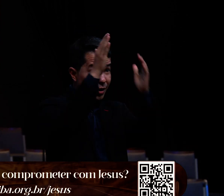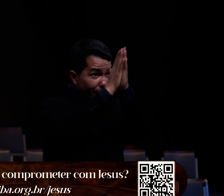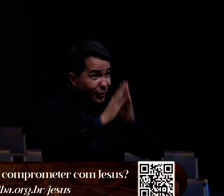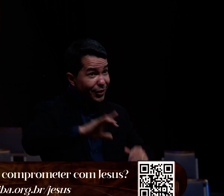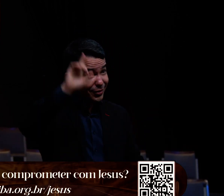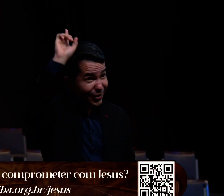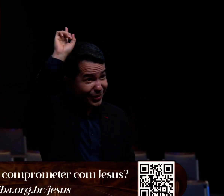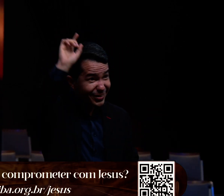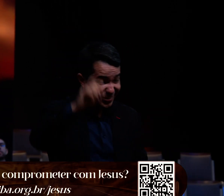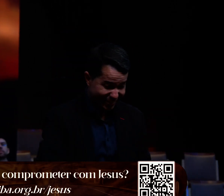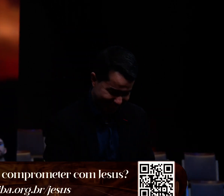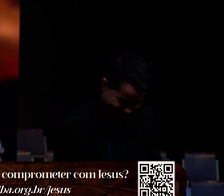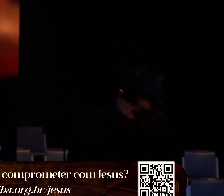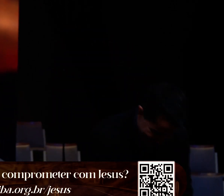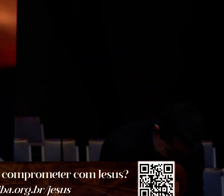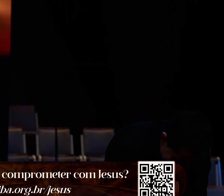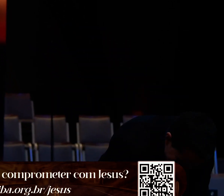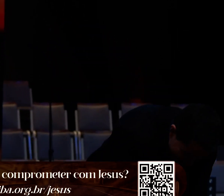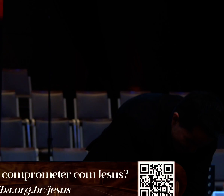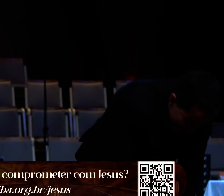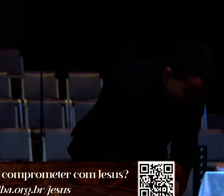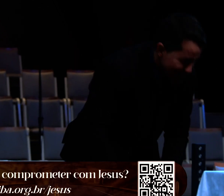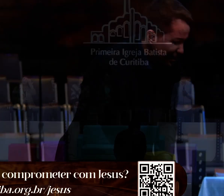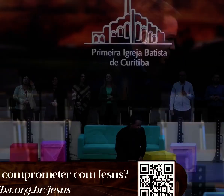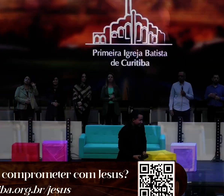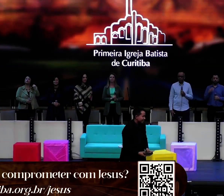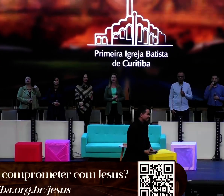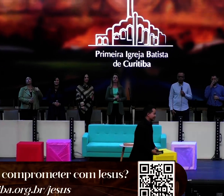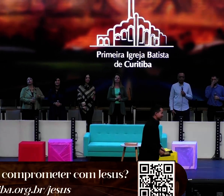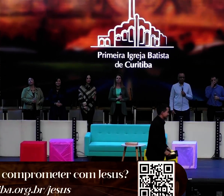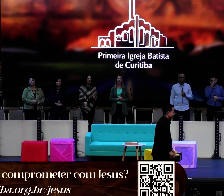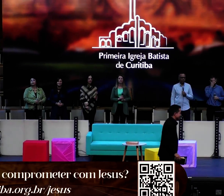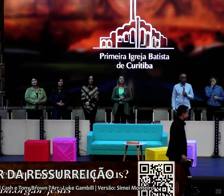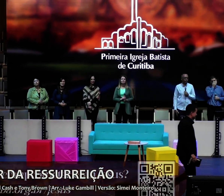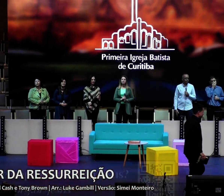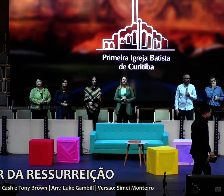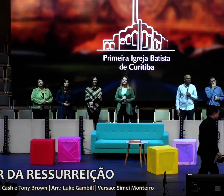Então, vamos juntos celebrar ao Senhor.